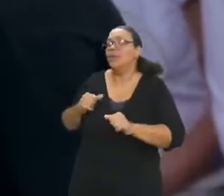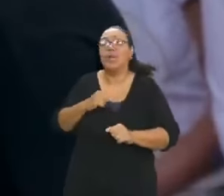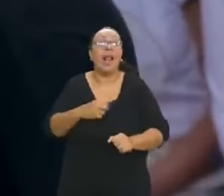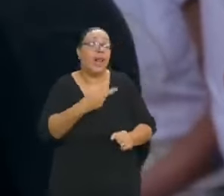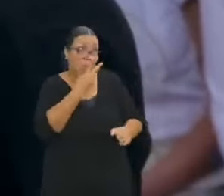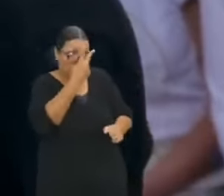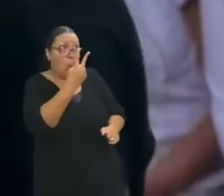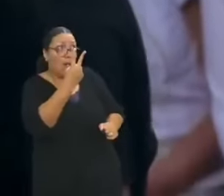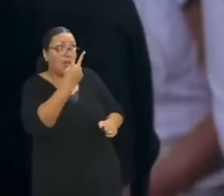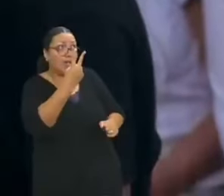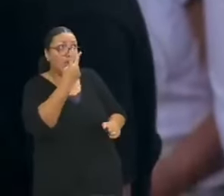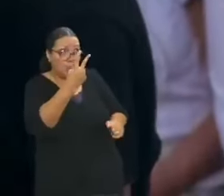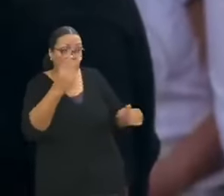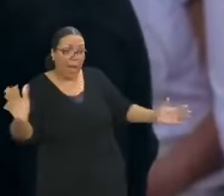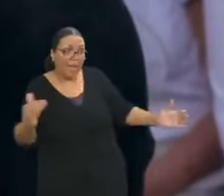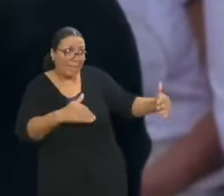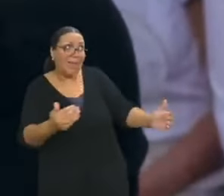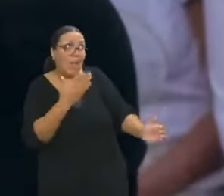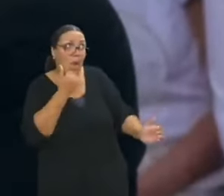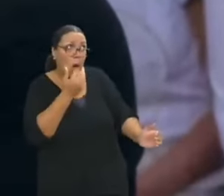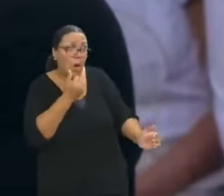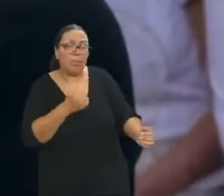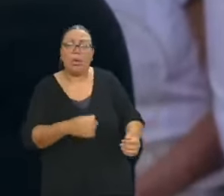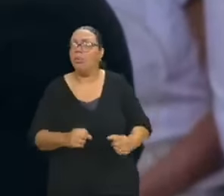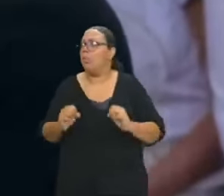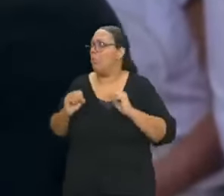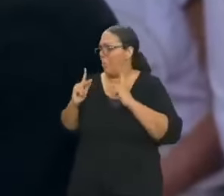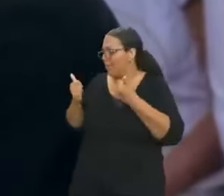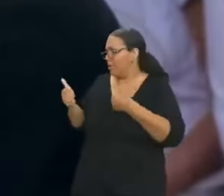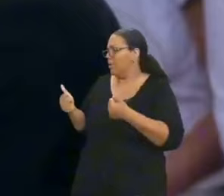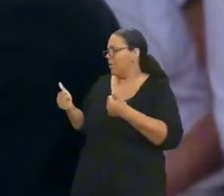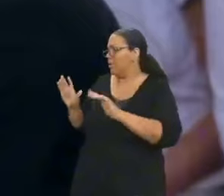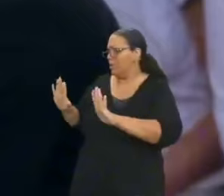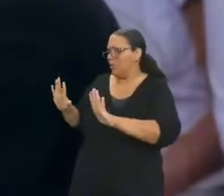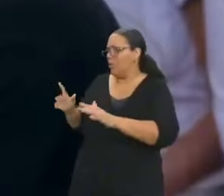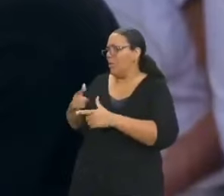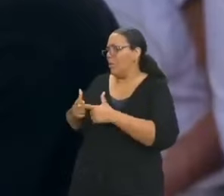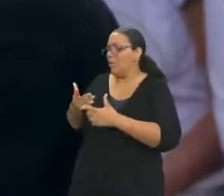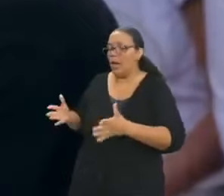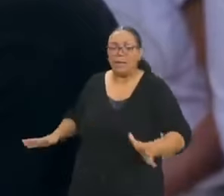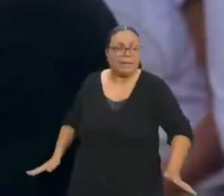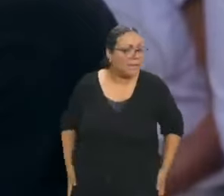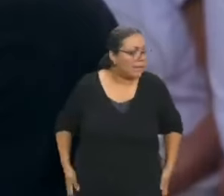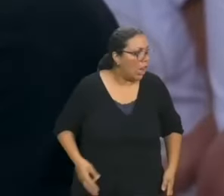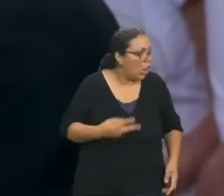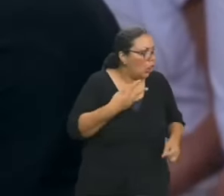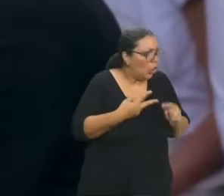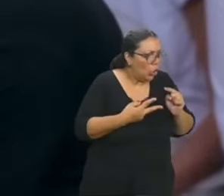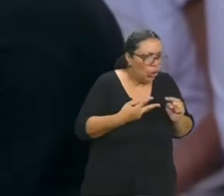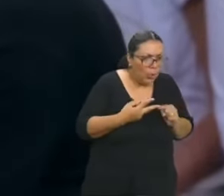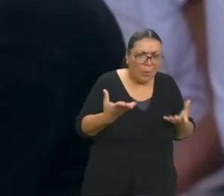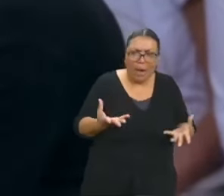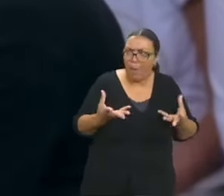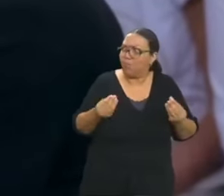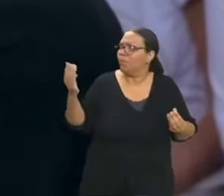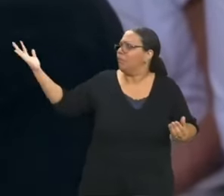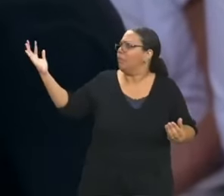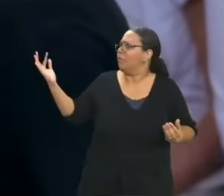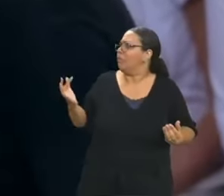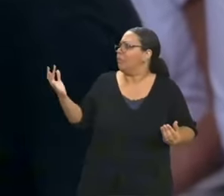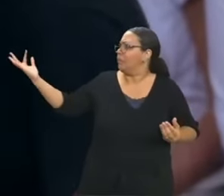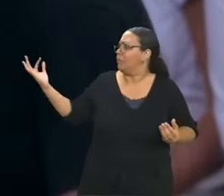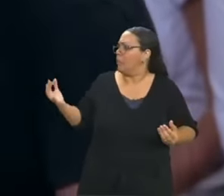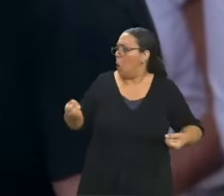ser duas?" Eu falei: "Tudo bem, não tem problema." Mas eu falei: "Puxa vida, como é que eu vou controlar isso agora?" Porque começou muita gente chegar no